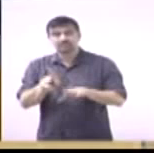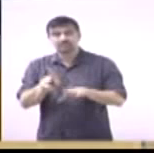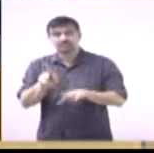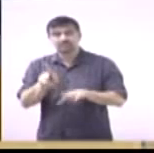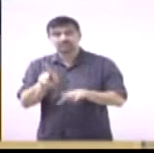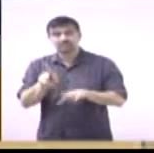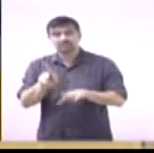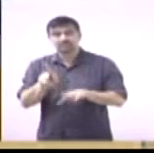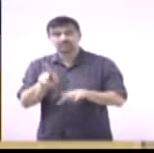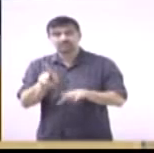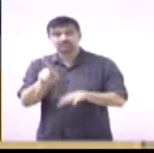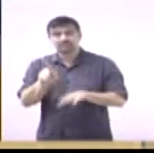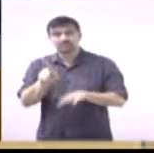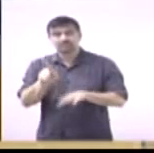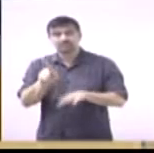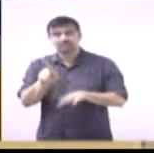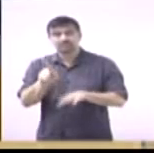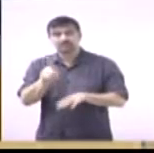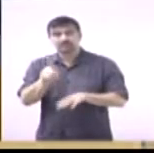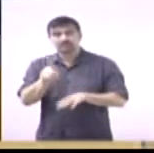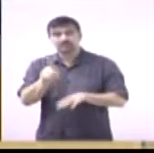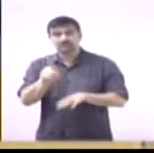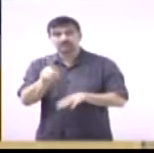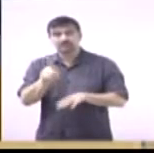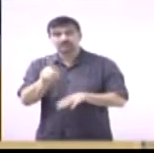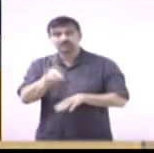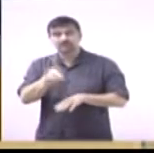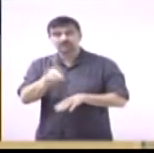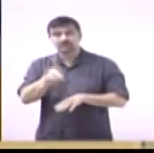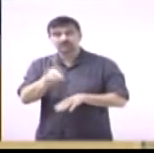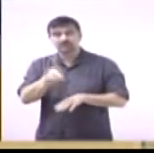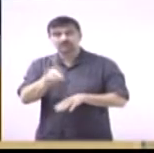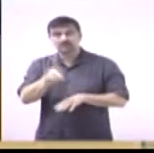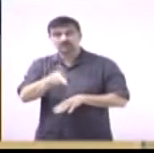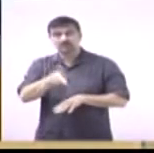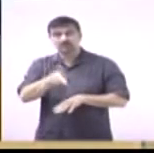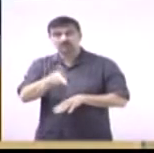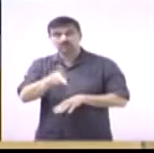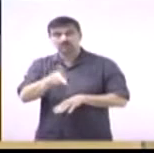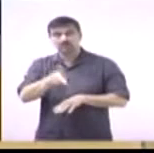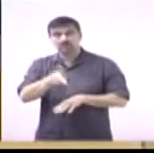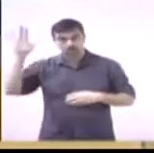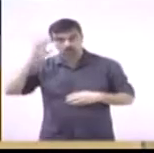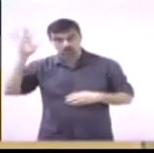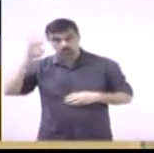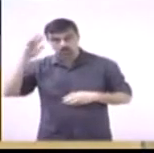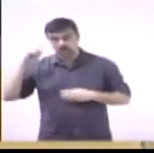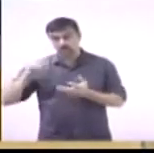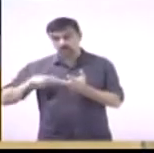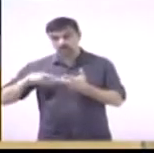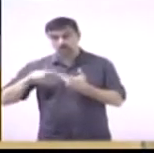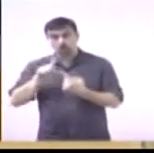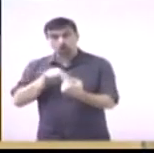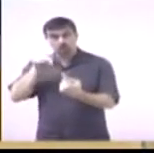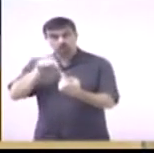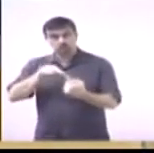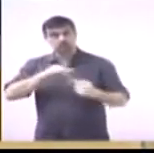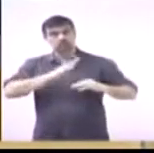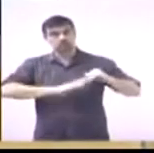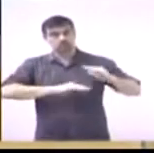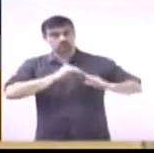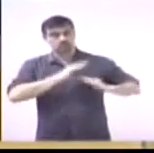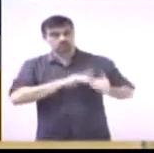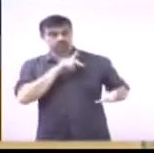tomando providências, para que elas sejam não só papel, mas que elas se tornem realidade. Então,